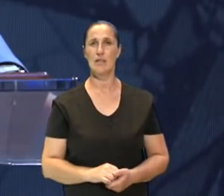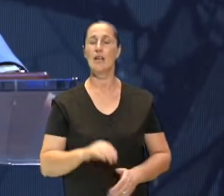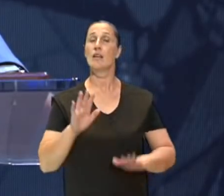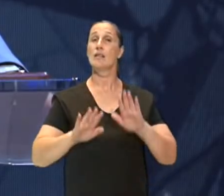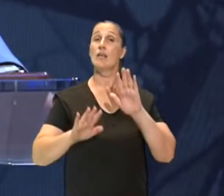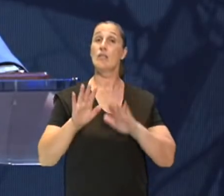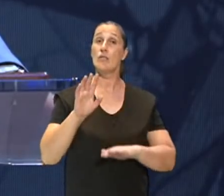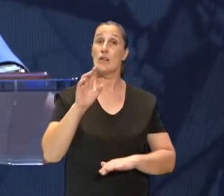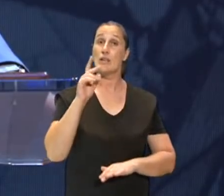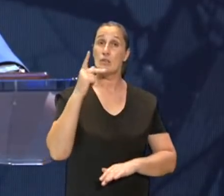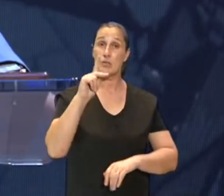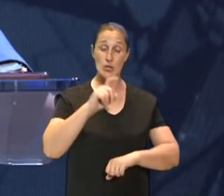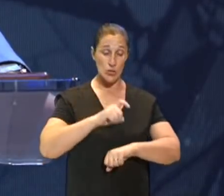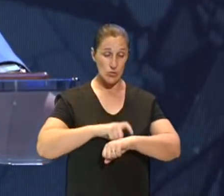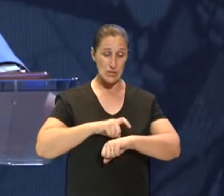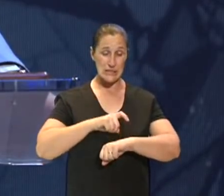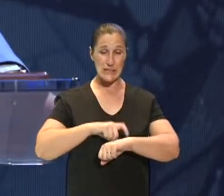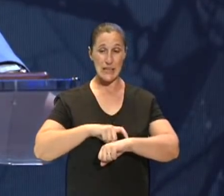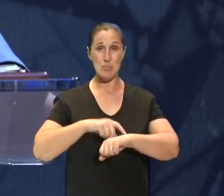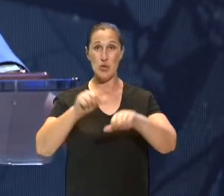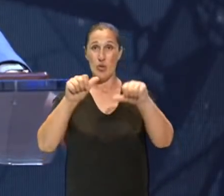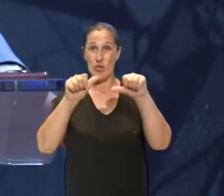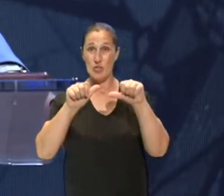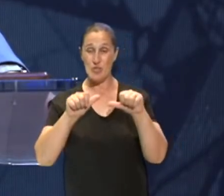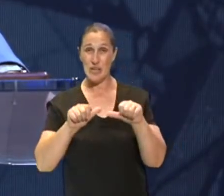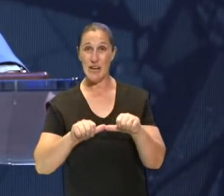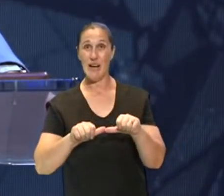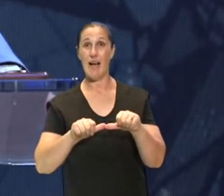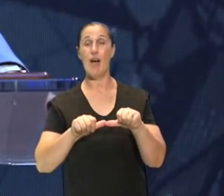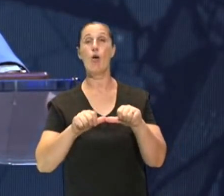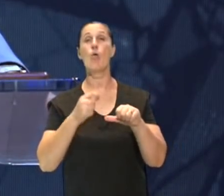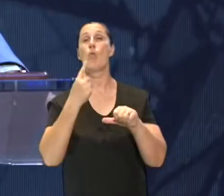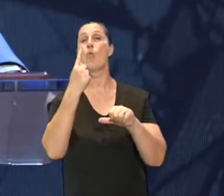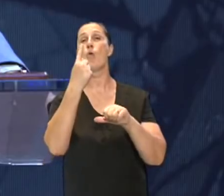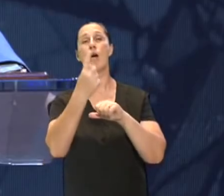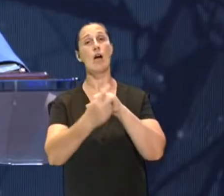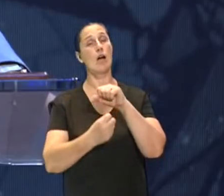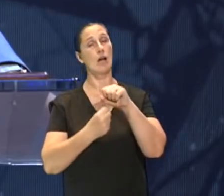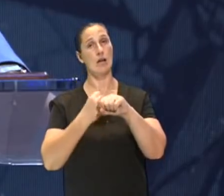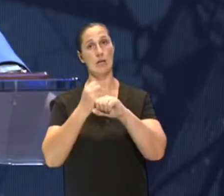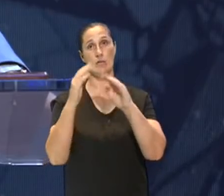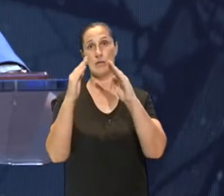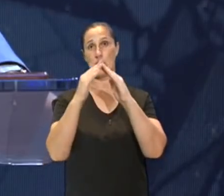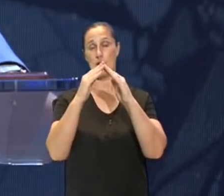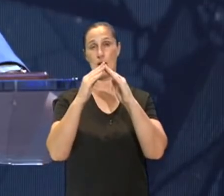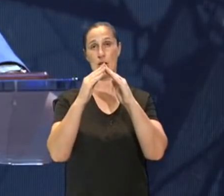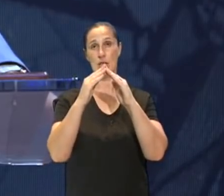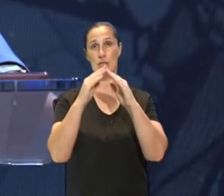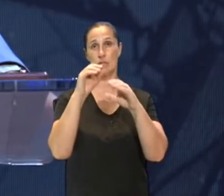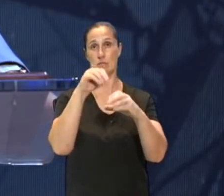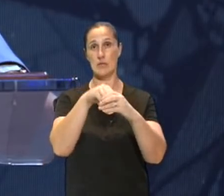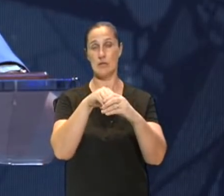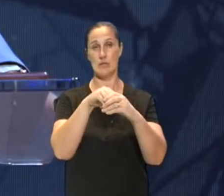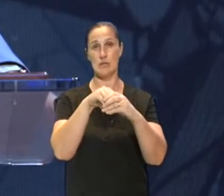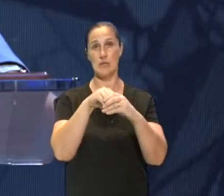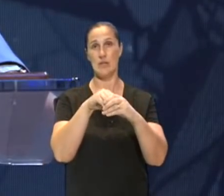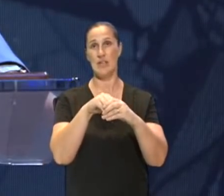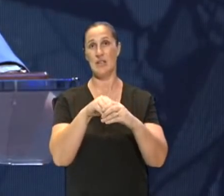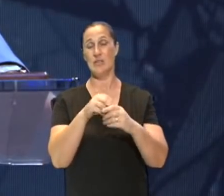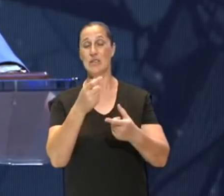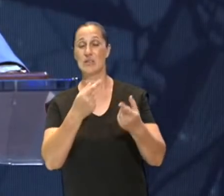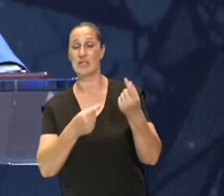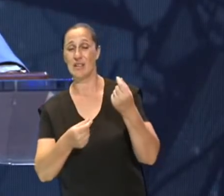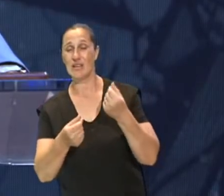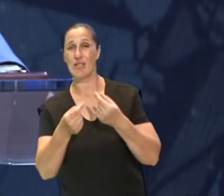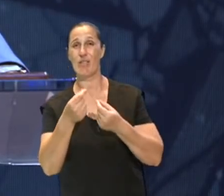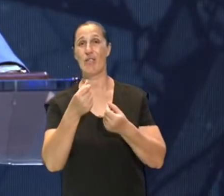Talvez o seu tempo difícil seja ficar em casa há mais de um ano. Talvez o tempo difícil esteja nos seus negócios.